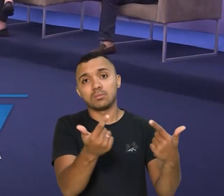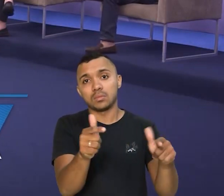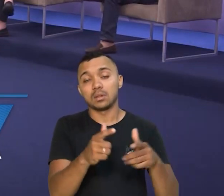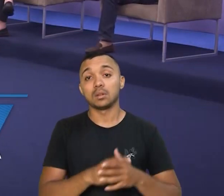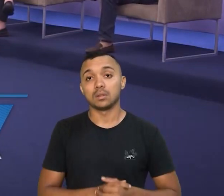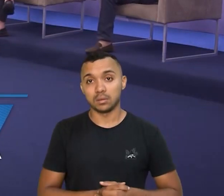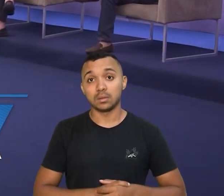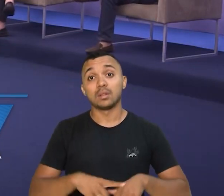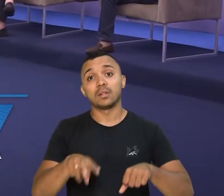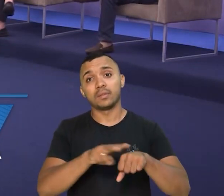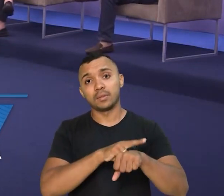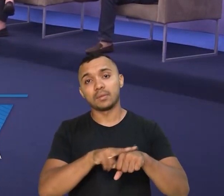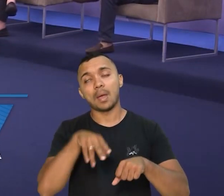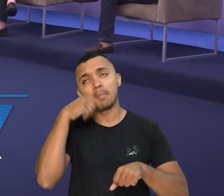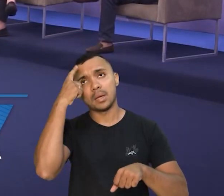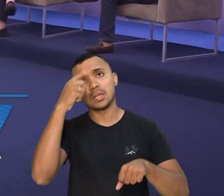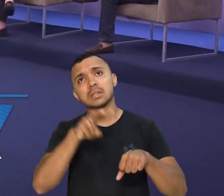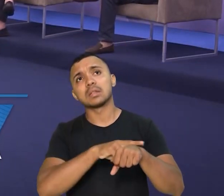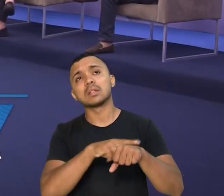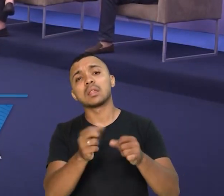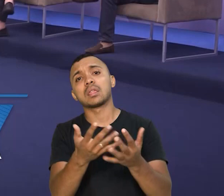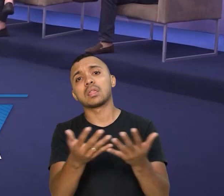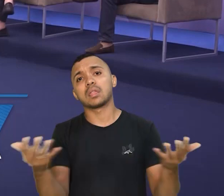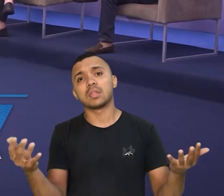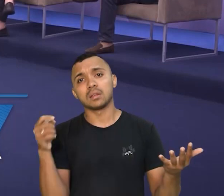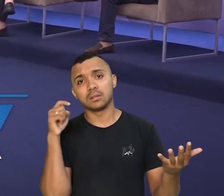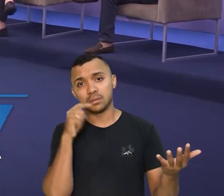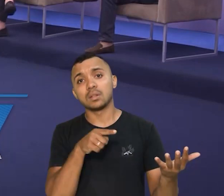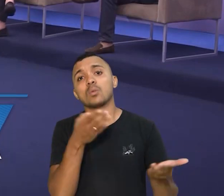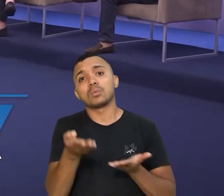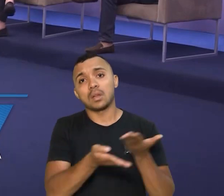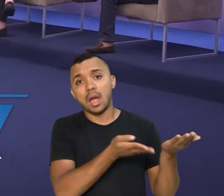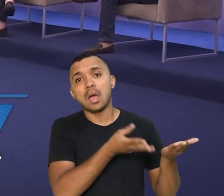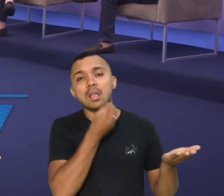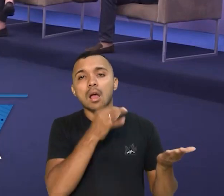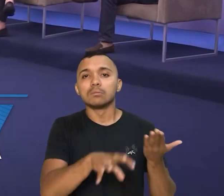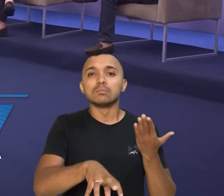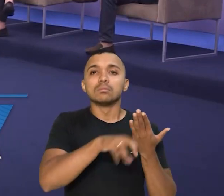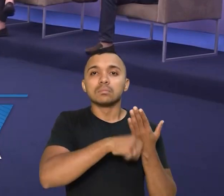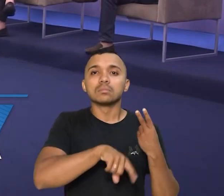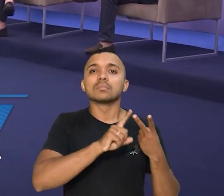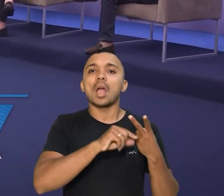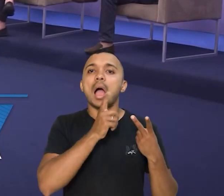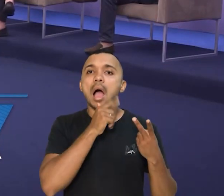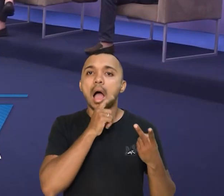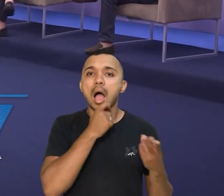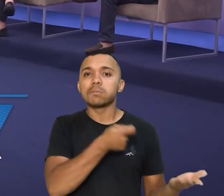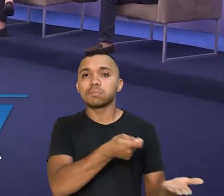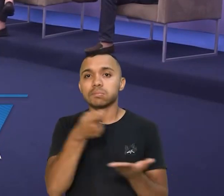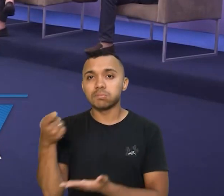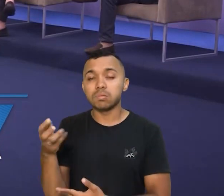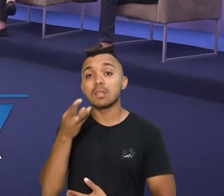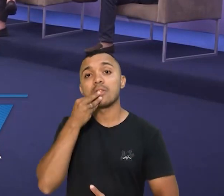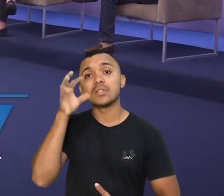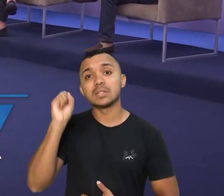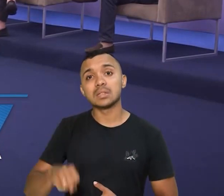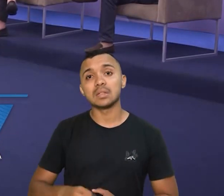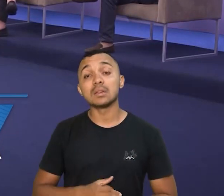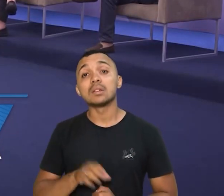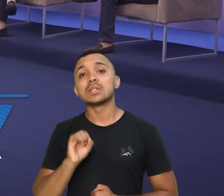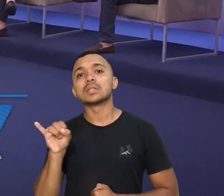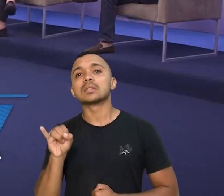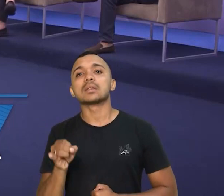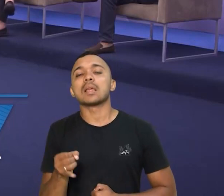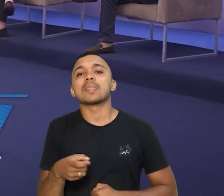A grama, a pessoa pensa que a grama é o quê? A grama é um ser vivo. Claro. Para você respirar, para você beber água. Precisa. E se você não dá tempo